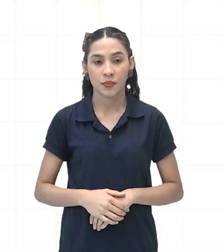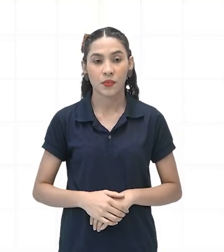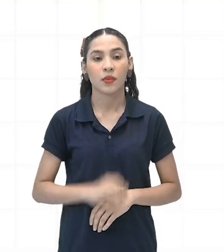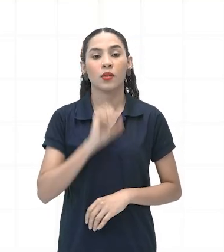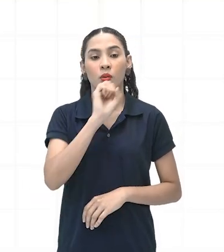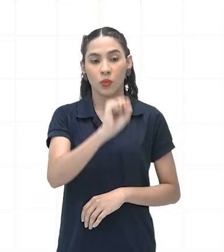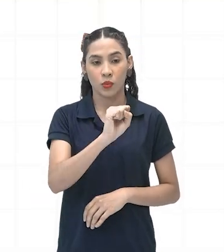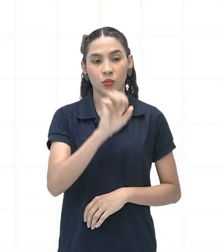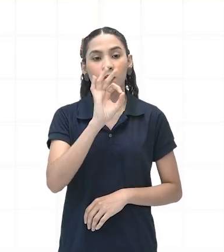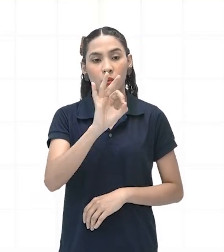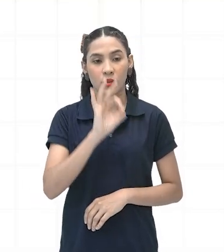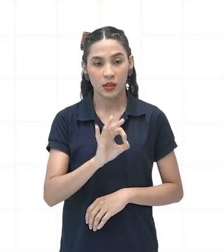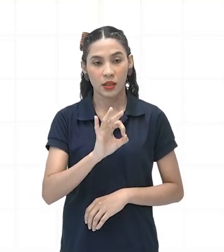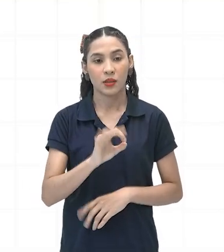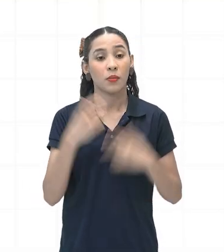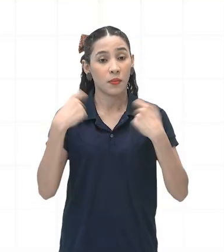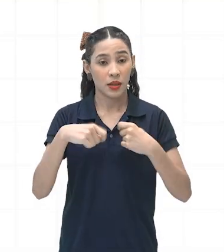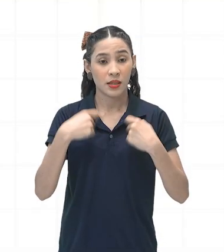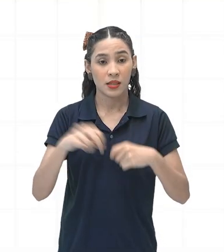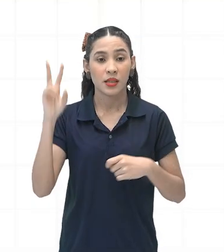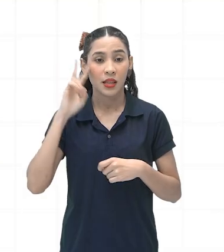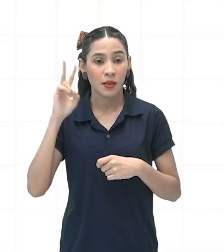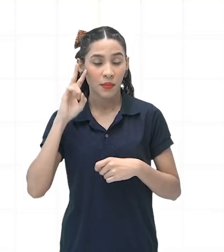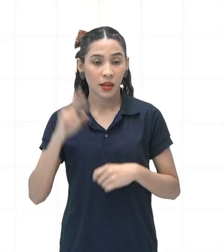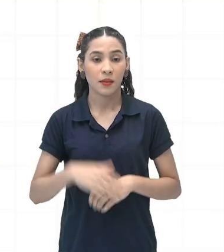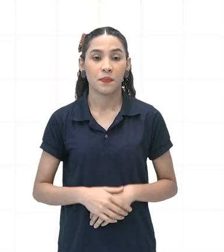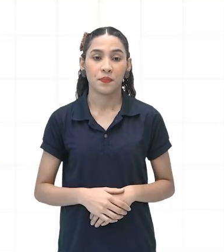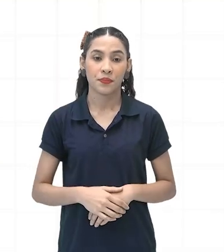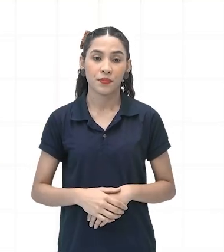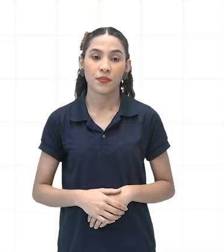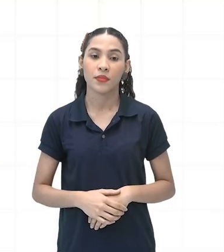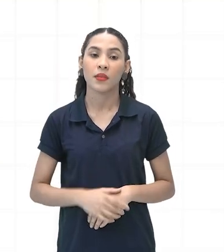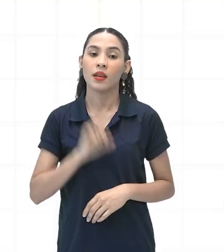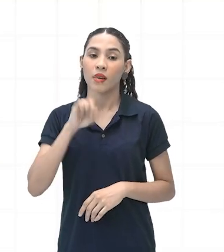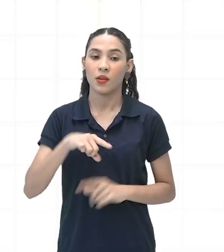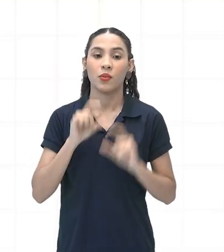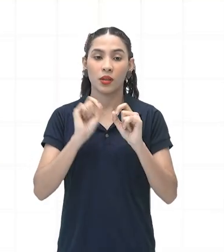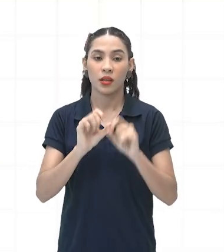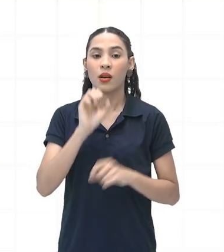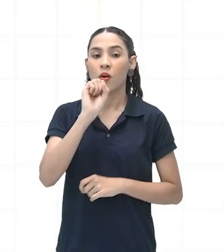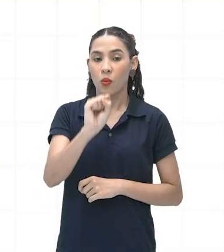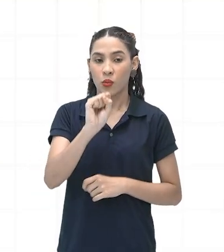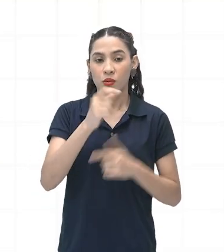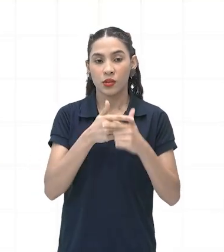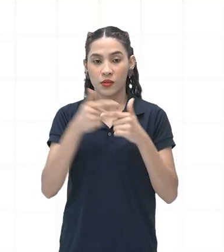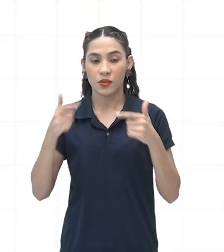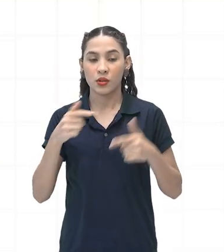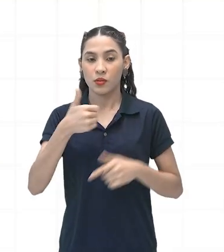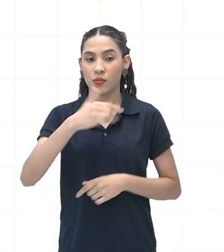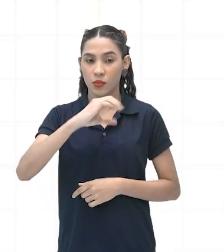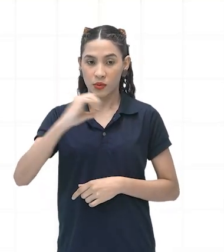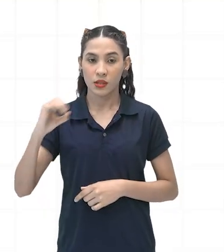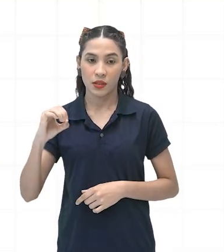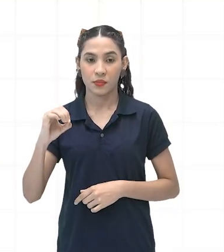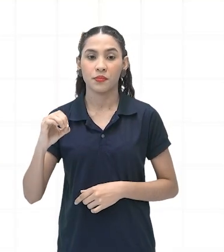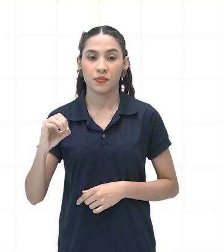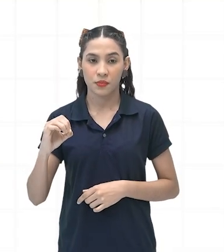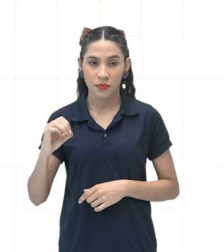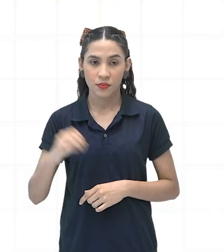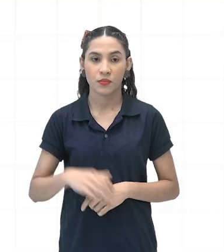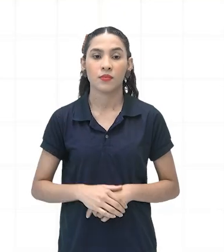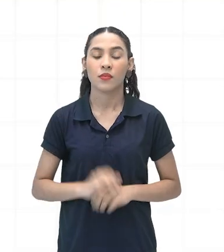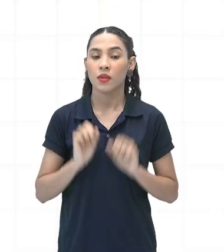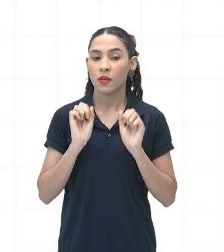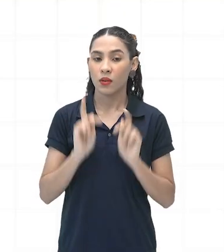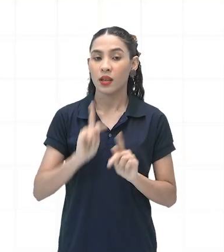gente? 8%. Eu tenho que lembrar o que isso significa. Significa que é 8 dividido por